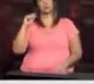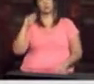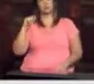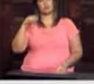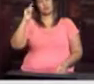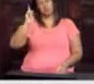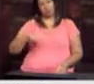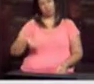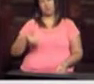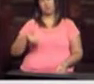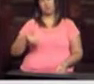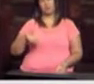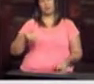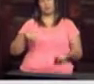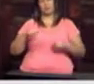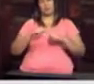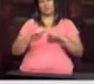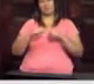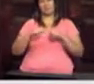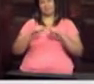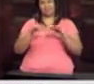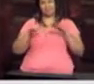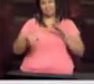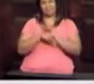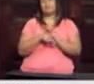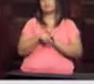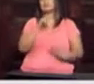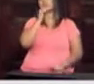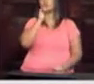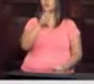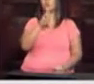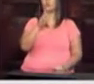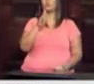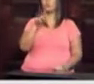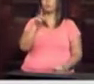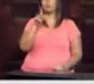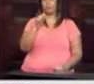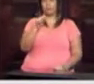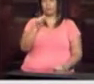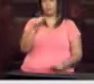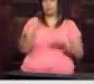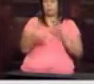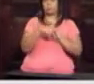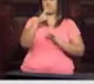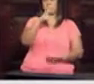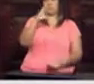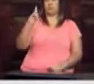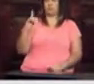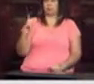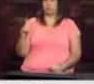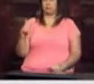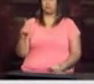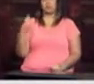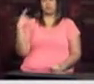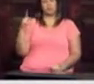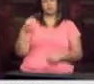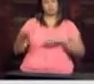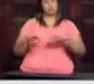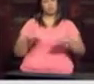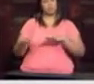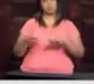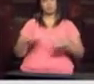municipal a UPA da Cidade de Deus. A Cidade de Deus, em Jacarepaguá,